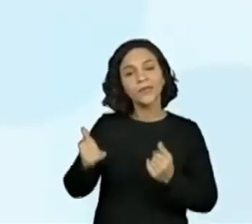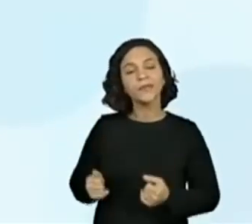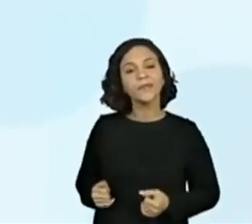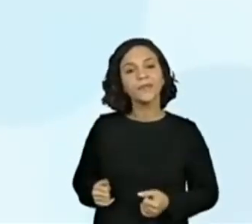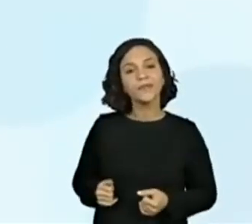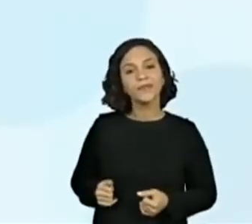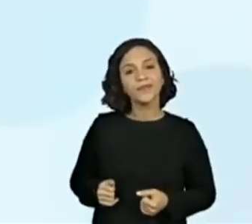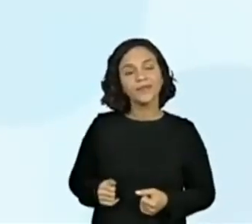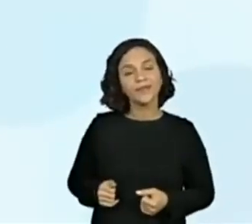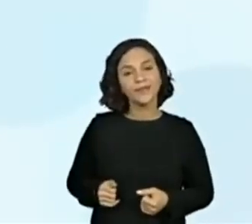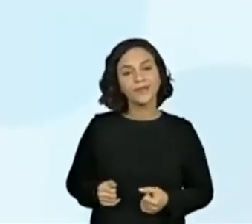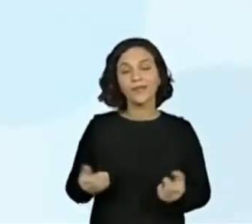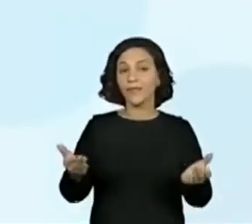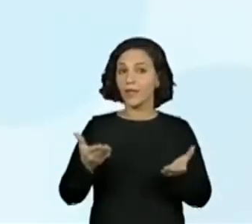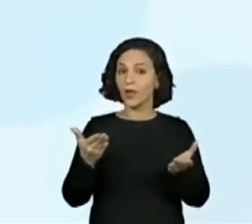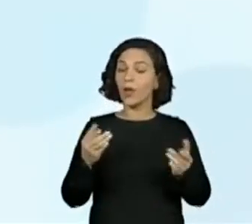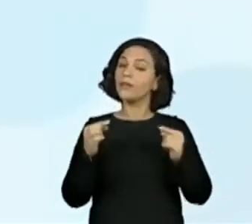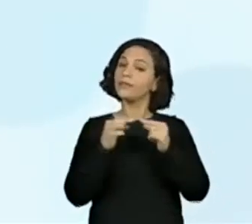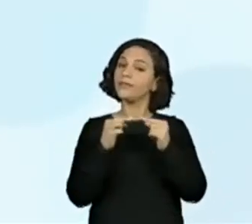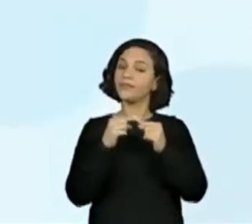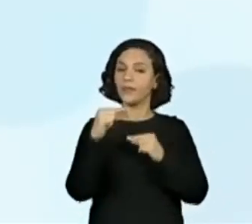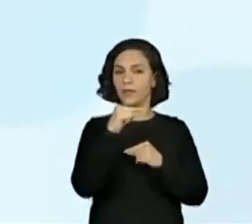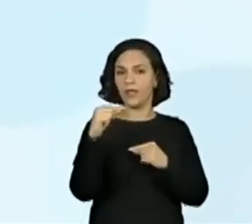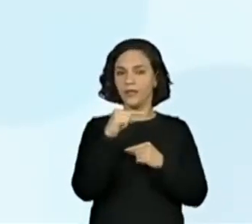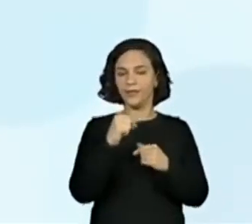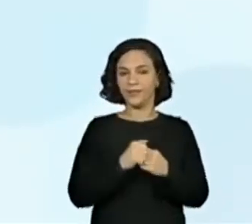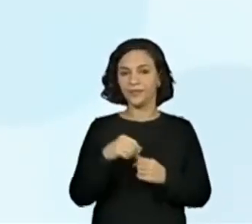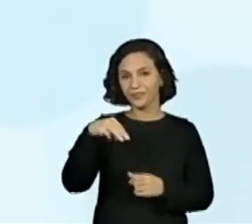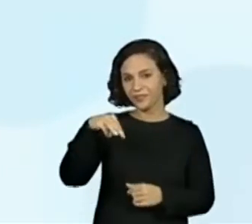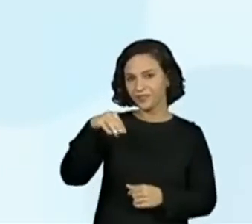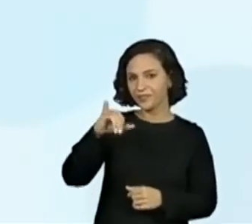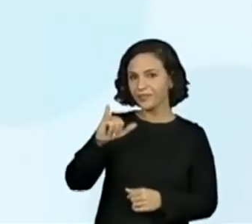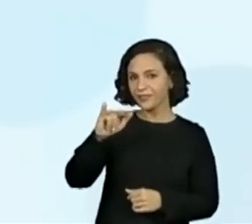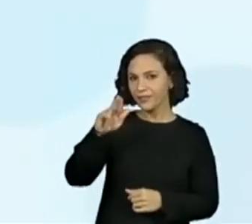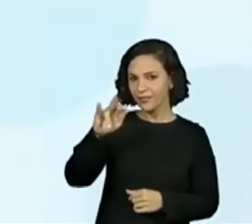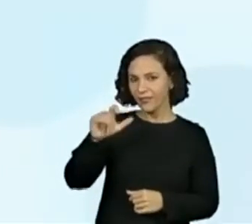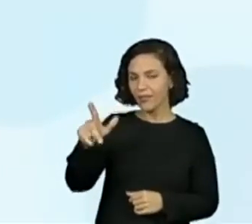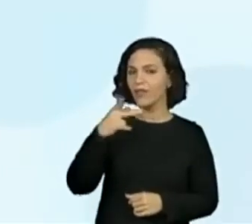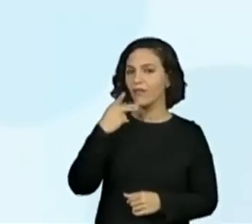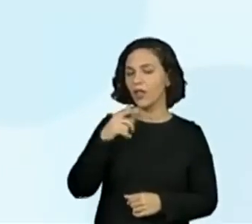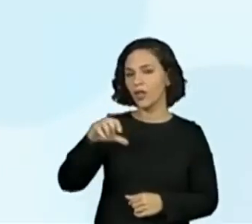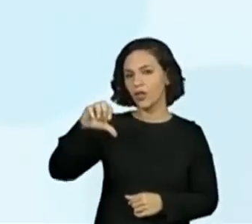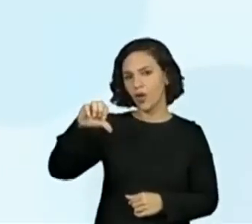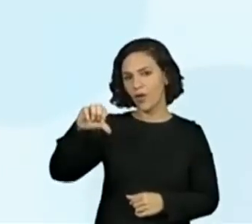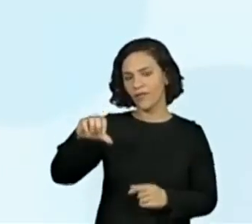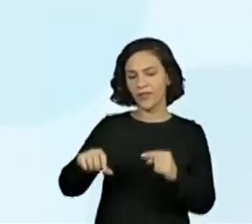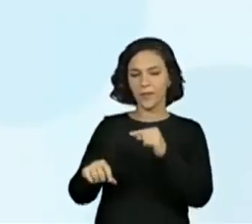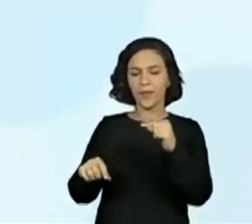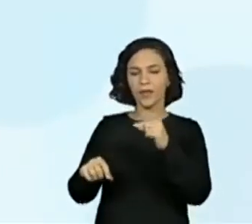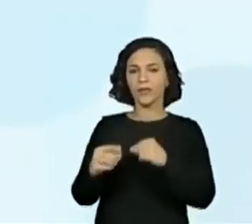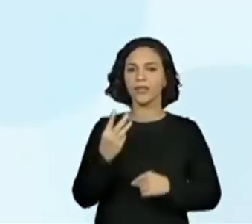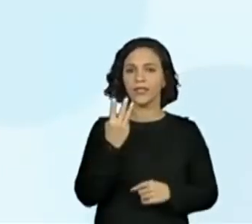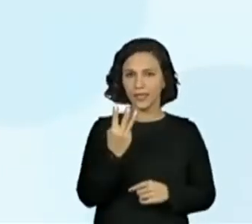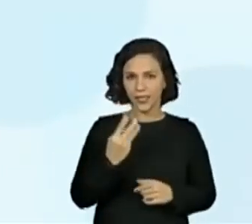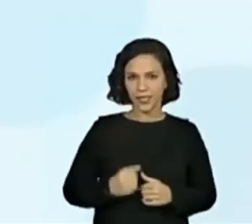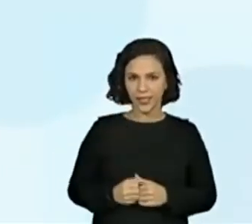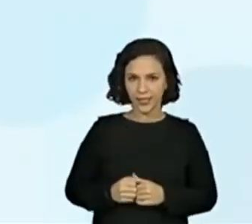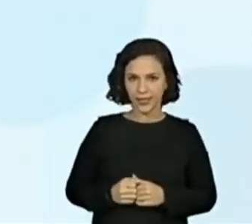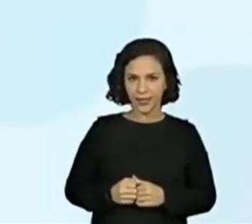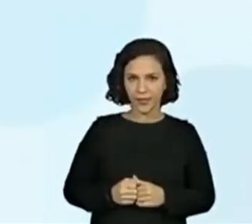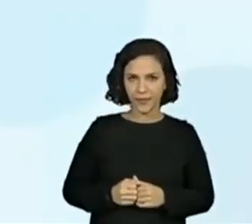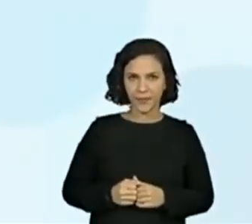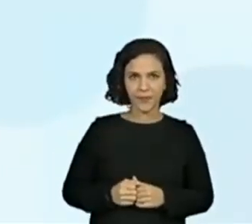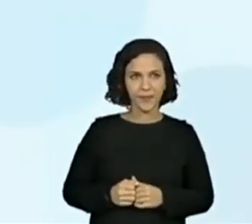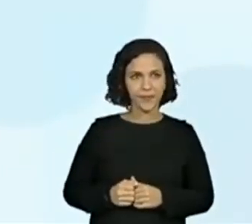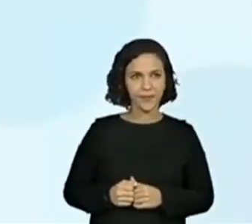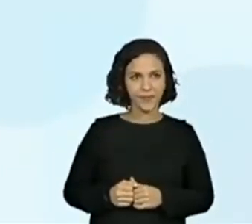lá? Agora para as subtrações. Ó, o Miguel sugeriu 9 menos 3, a professora Ana Paula falou. 9 menos